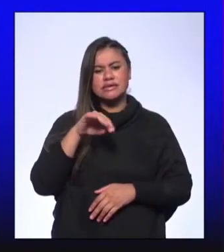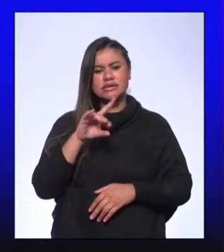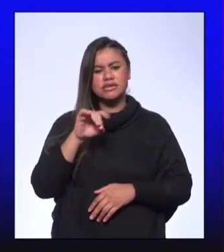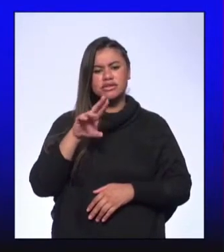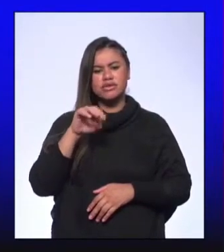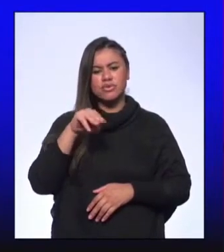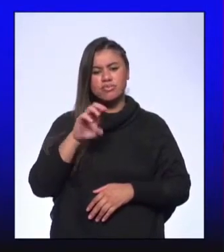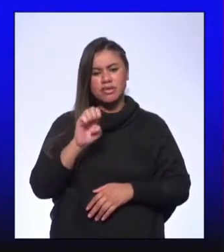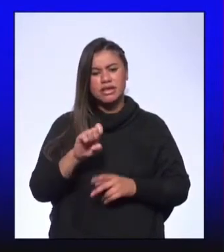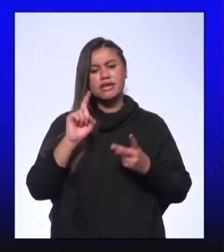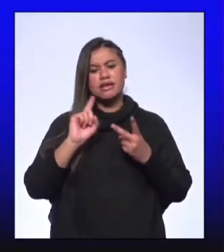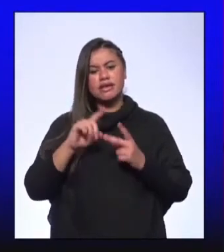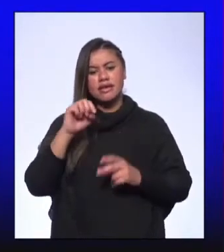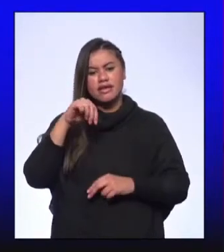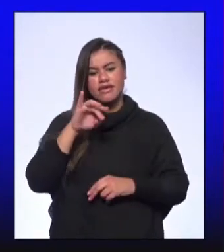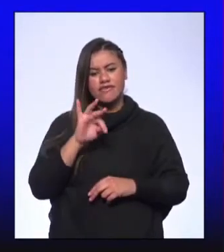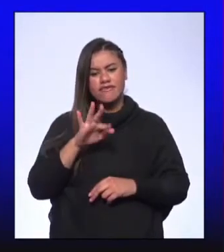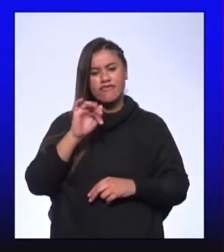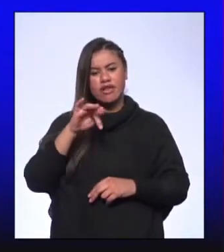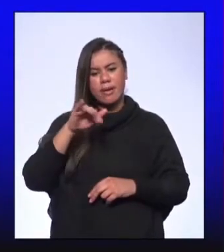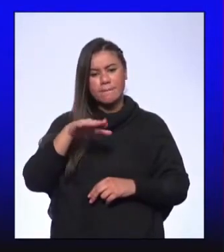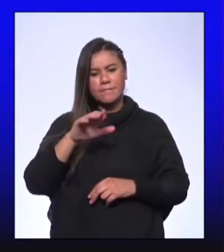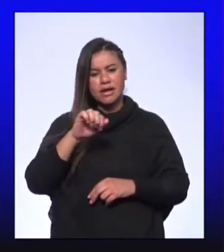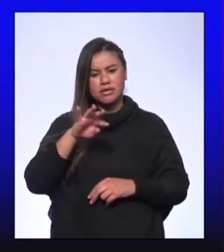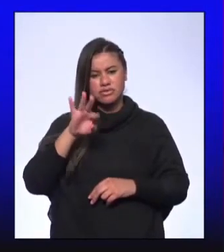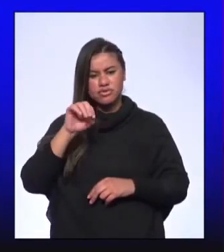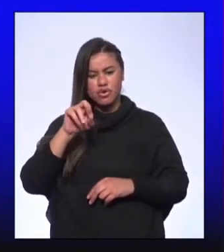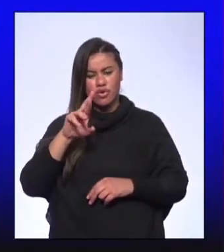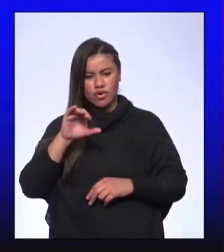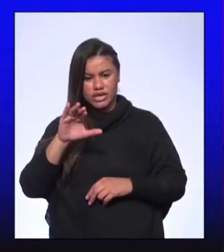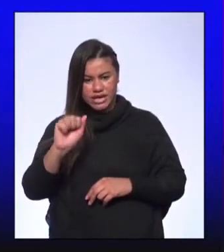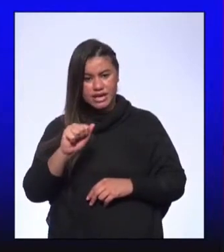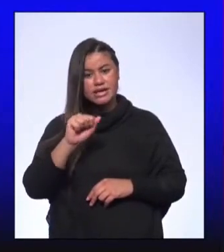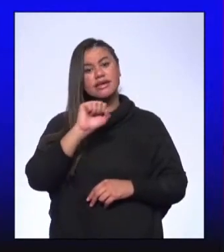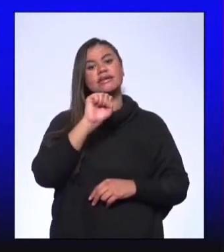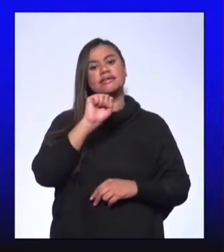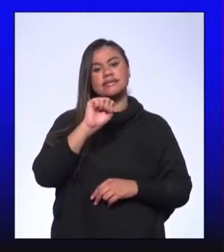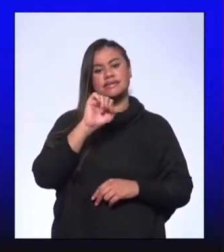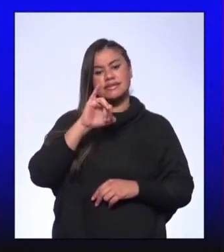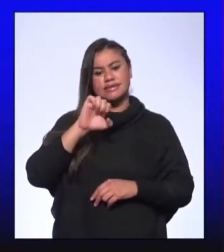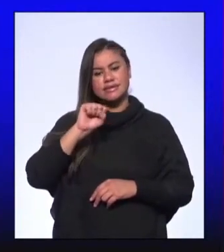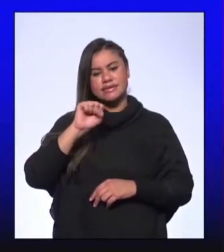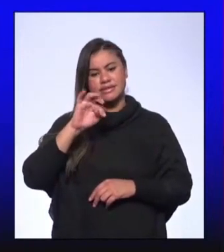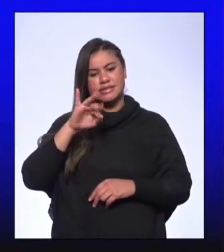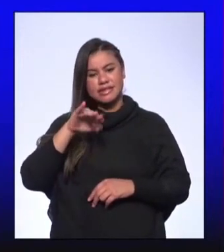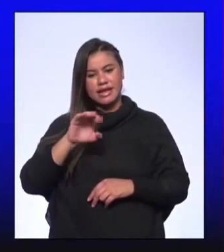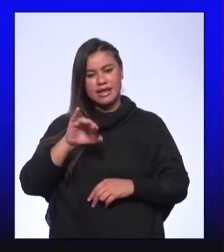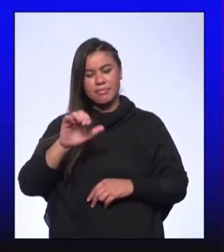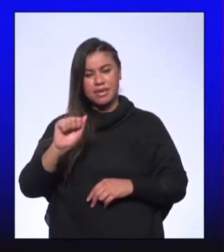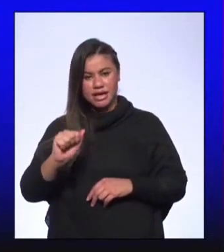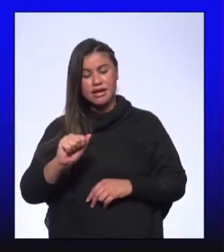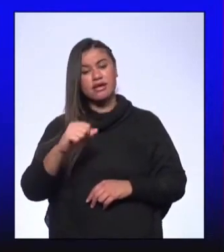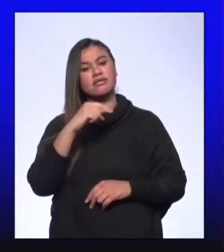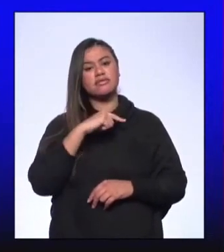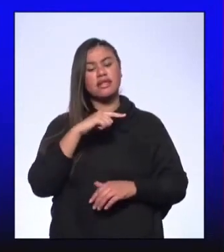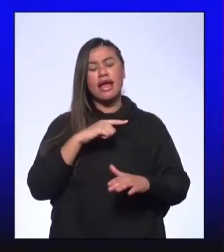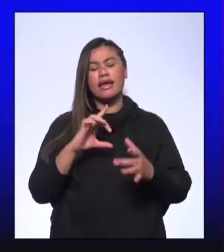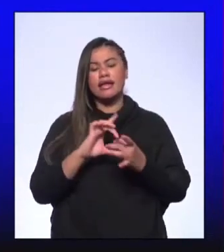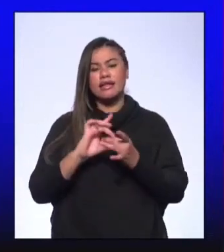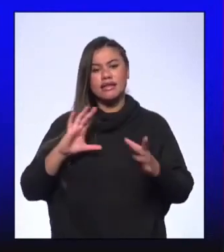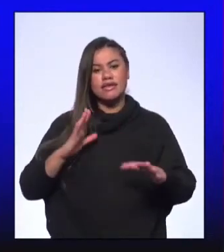documento que nós produzimos, o nosso departamento, está publicado na Sociedade Brasileira de Pediatria, disponível para todos que